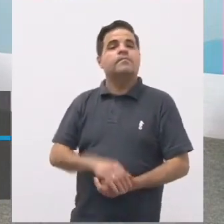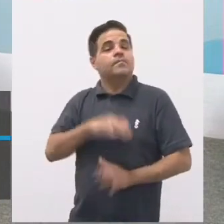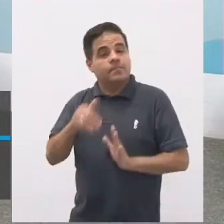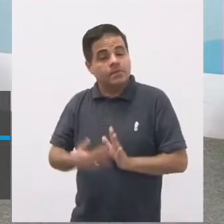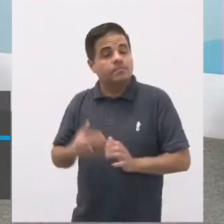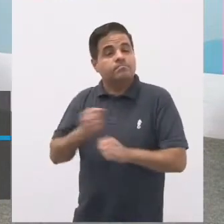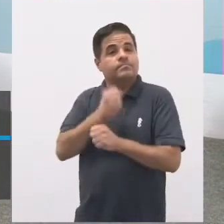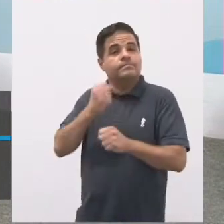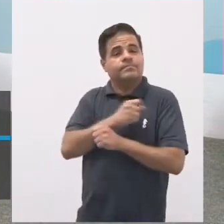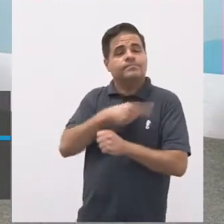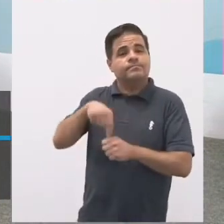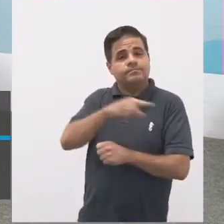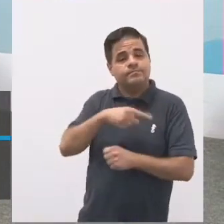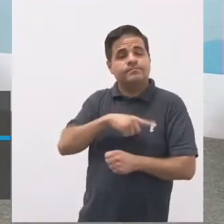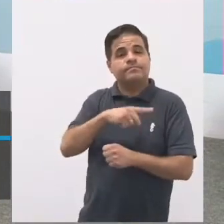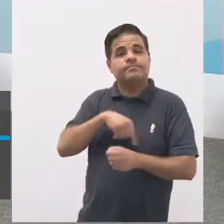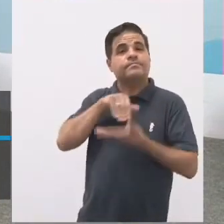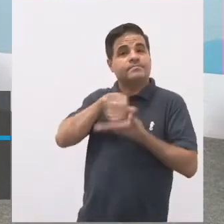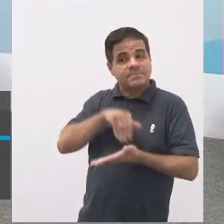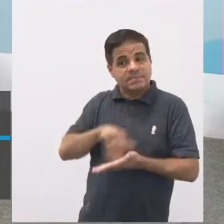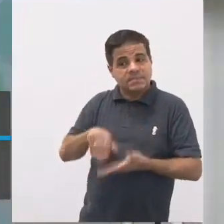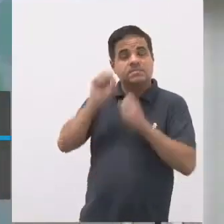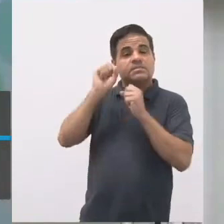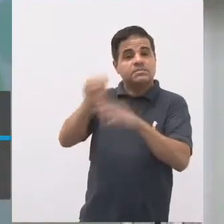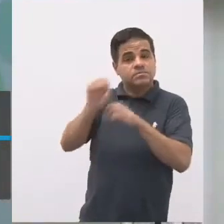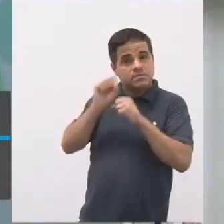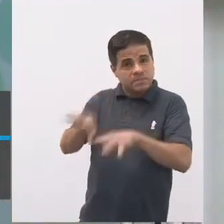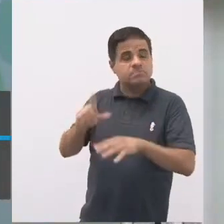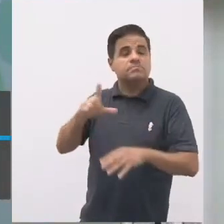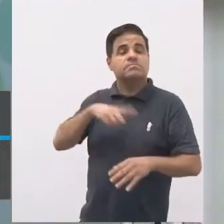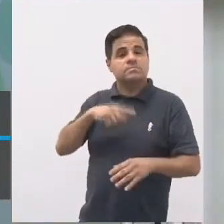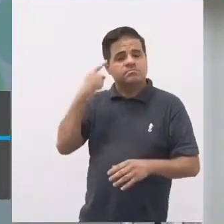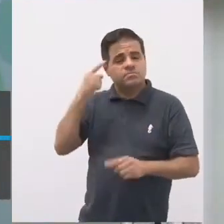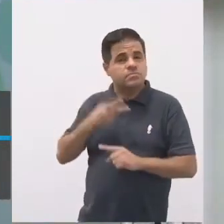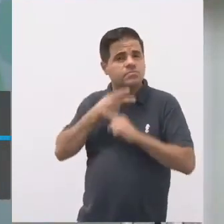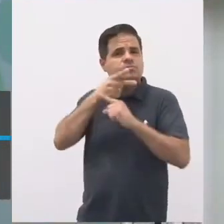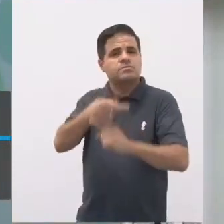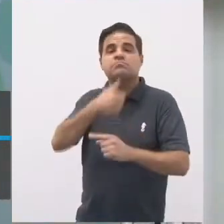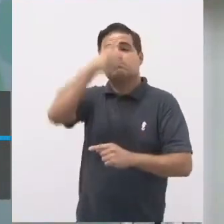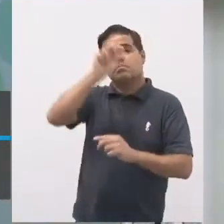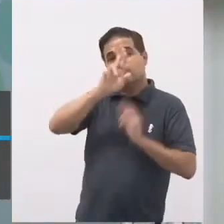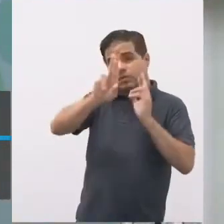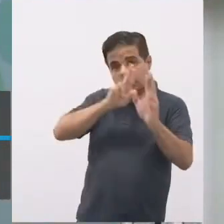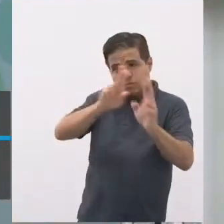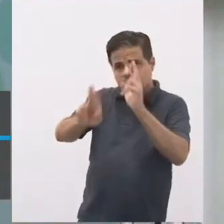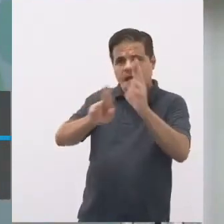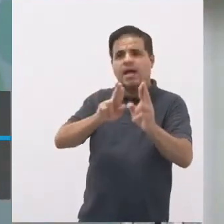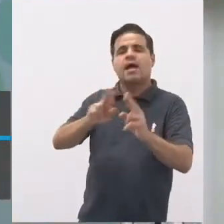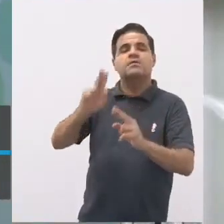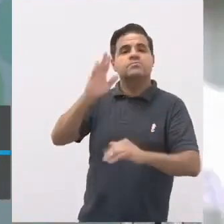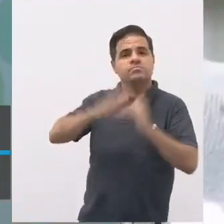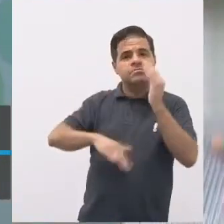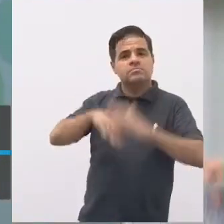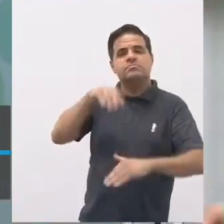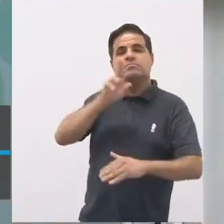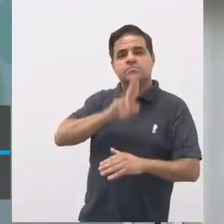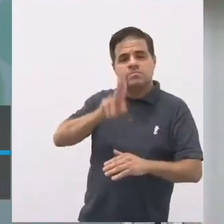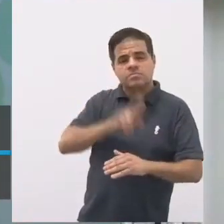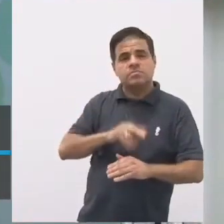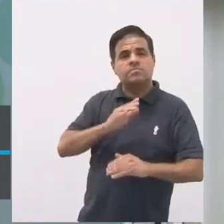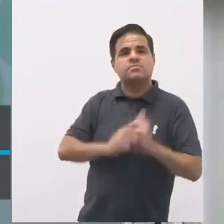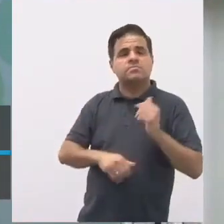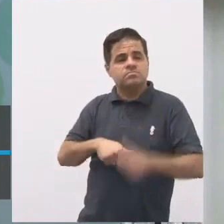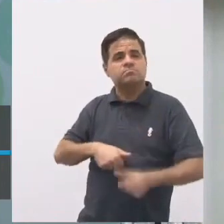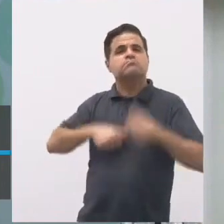construção colaborativa, nós temos aí a Secretaria de Educação, né? Buscando melhores resultados, através de métodos